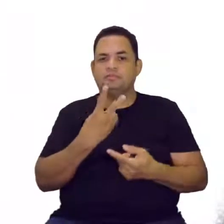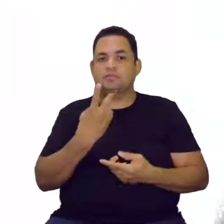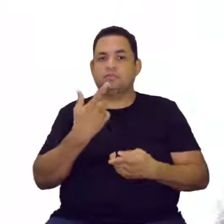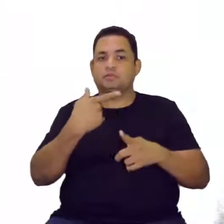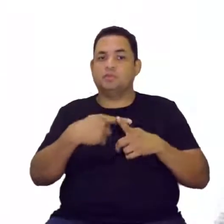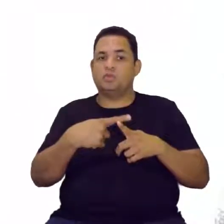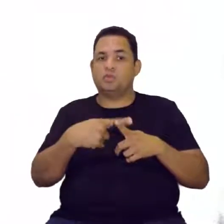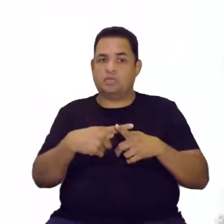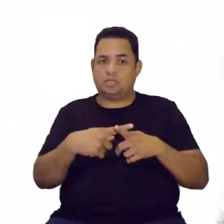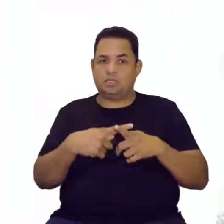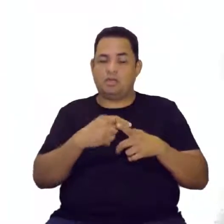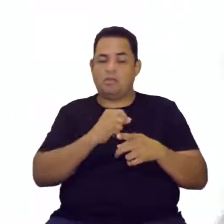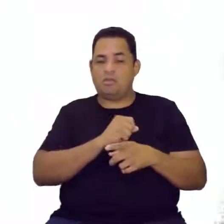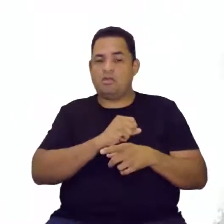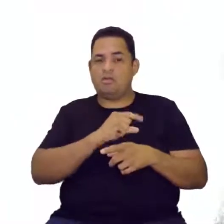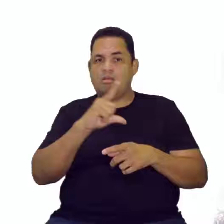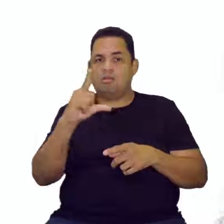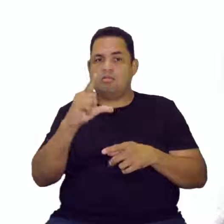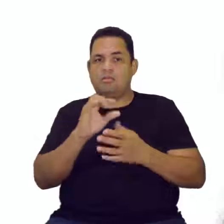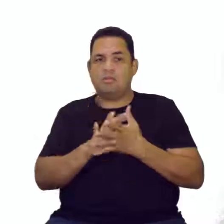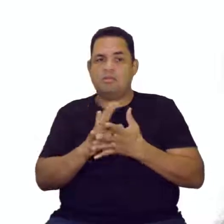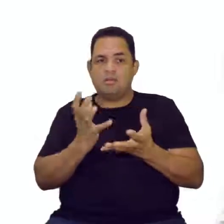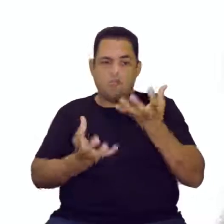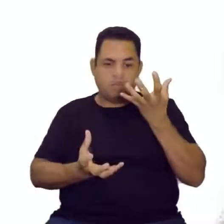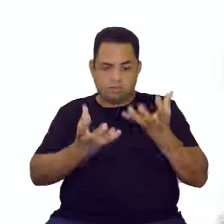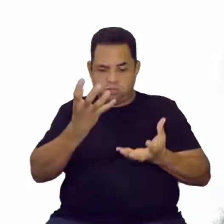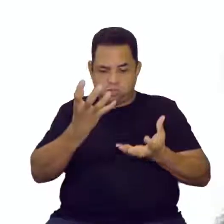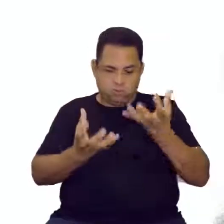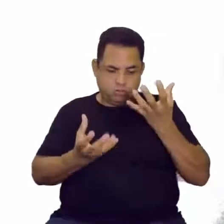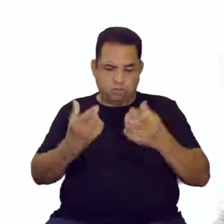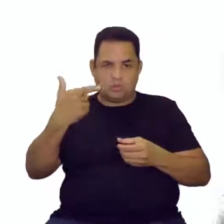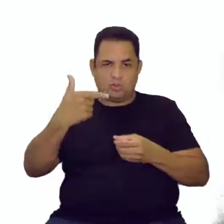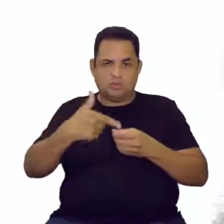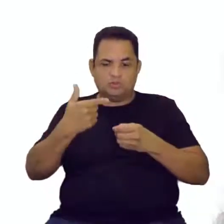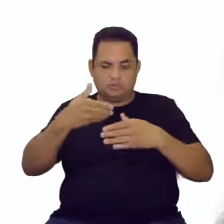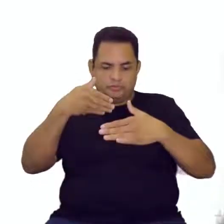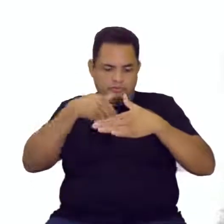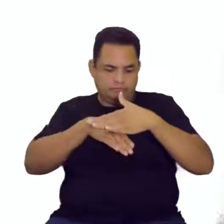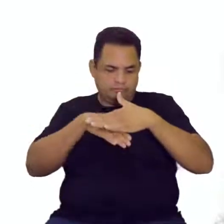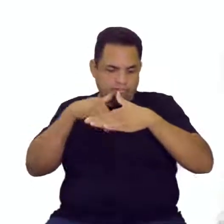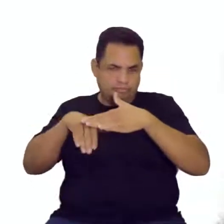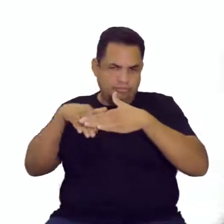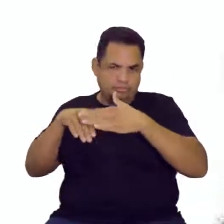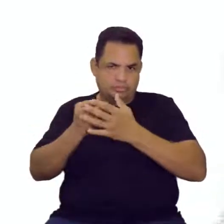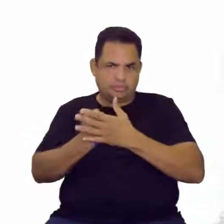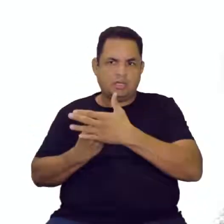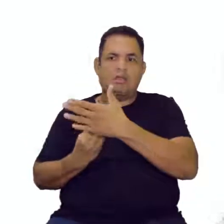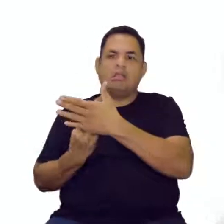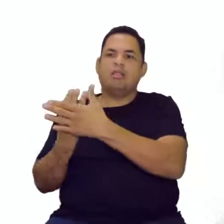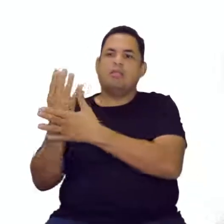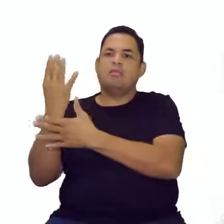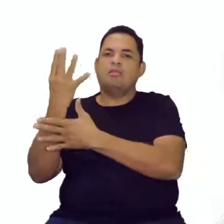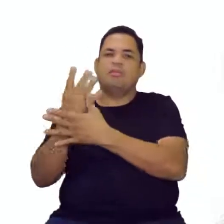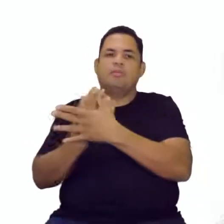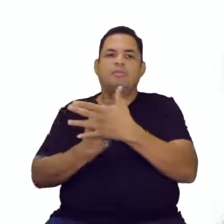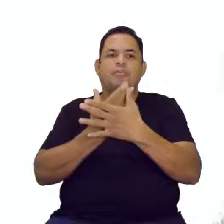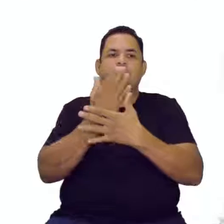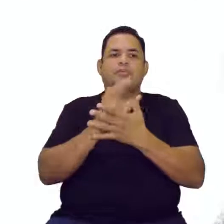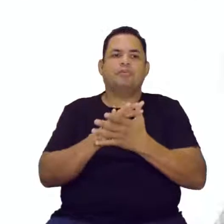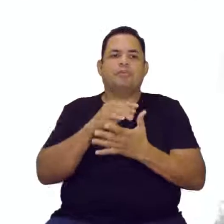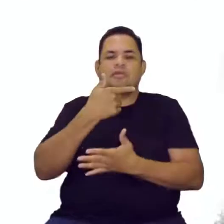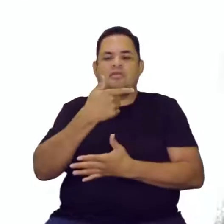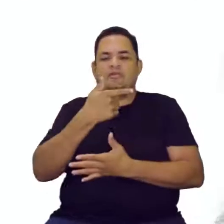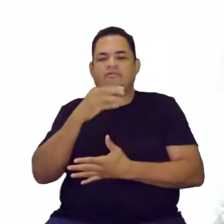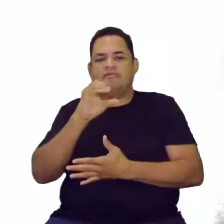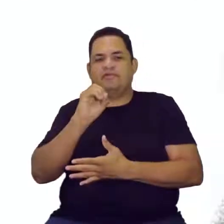aumento. A queima dos combustíveis fósseis, que lançam na atmosfera mais de 20 bilhões